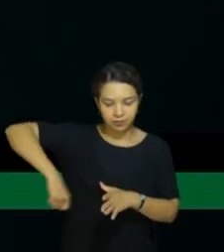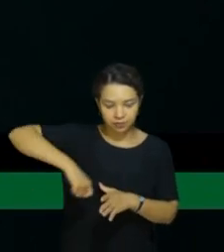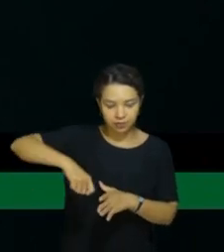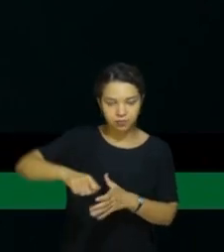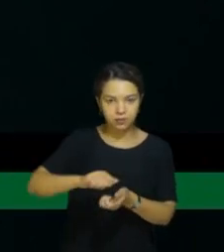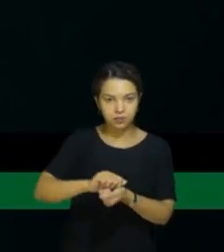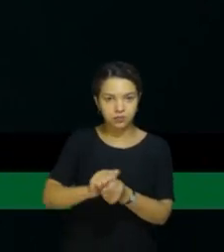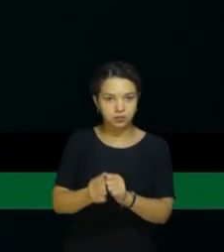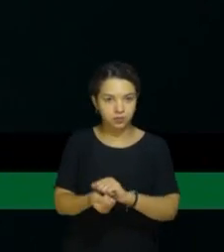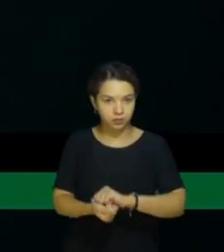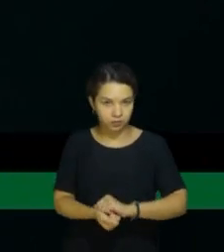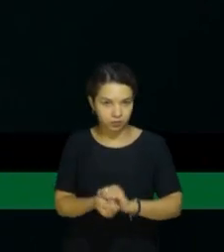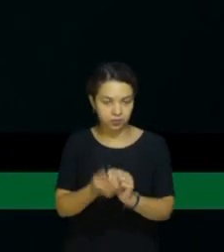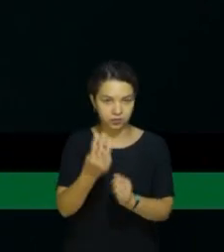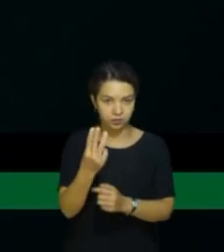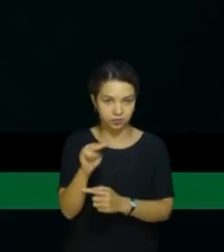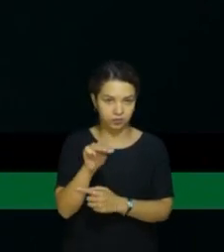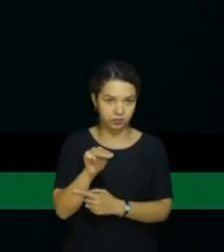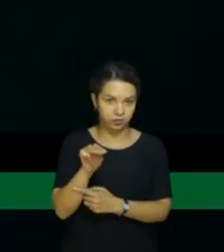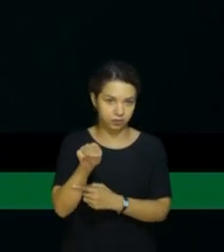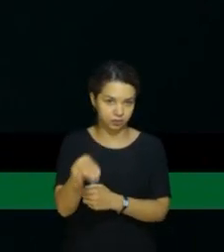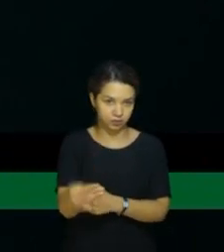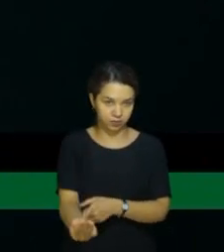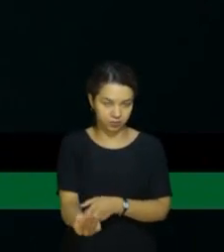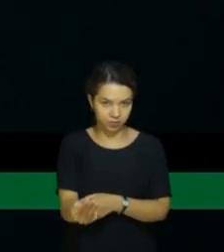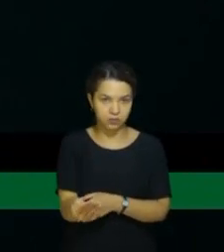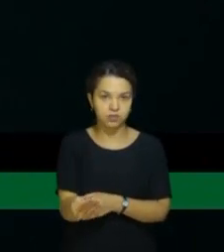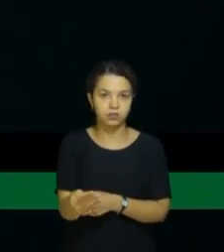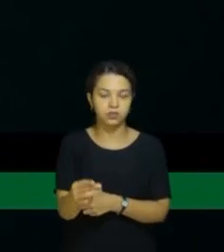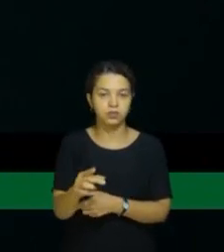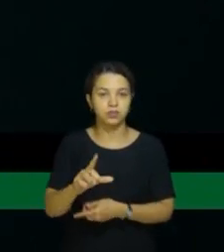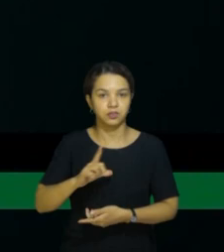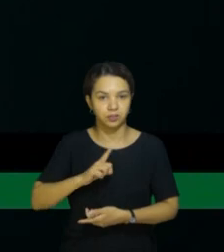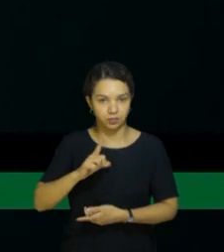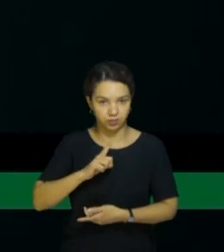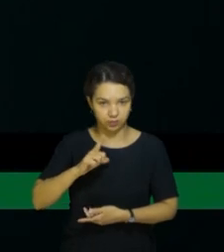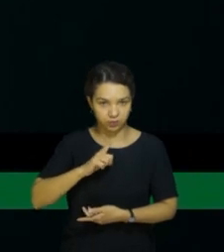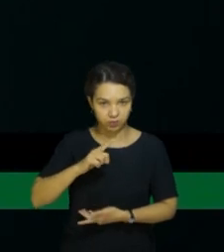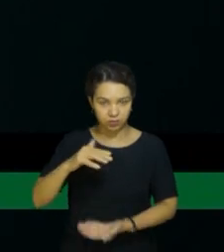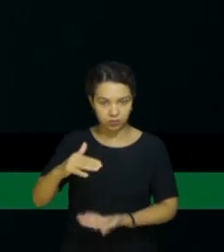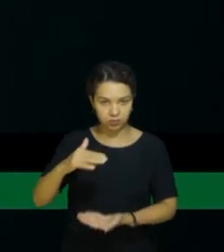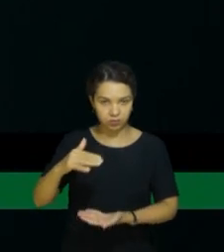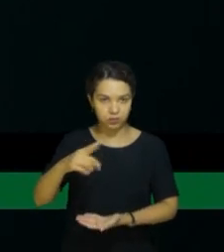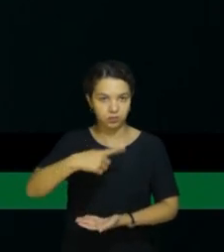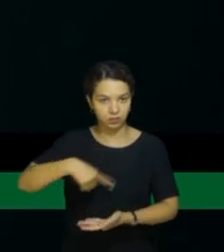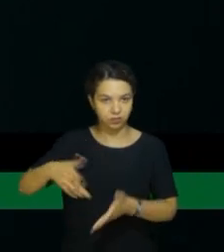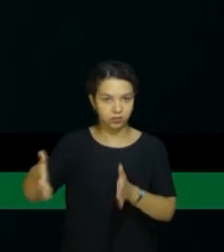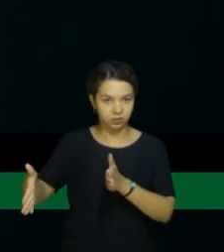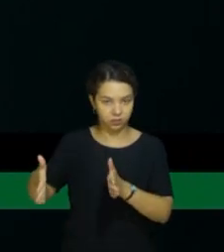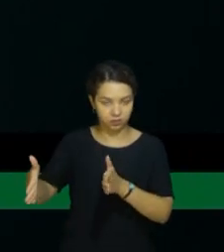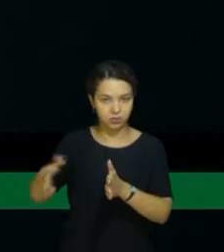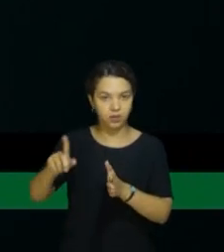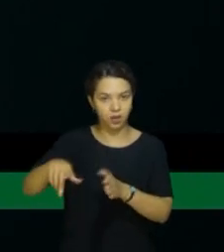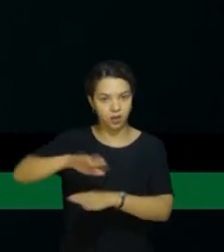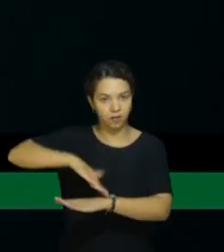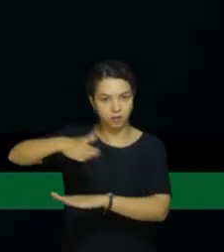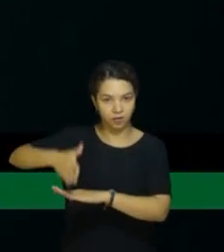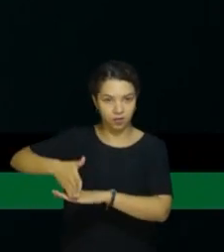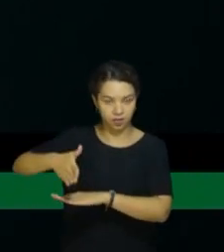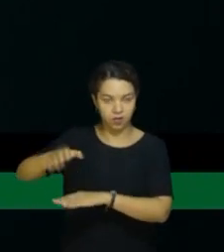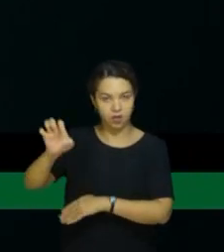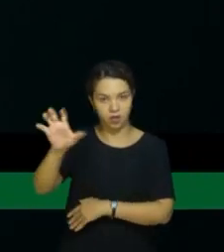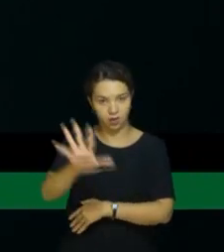ultrapasse 3 milhões de litros localizadas na área conhecida como Vale europeu somos em